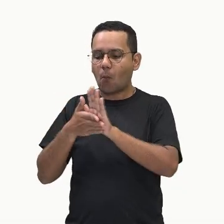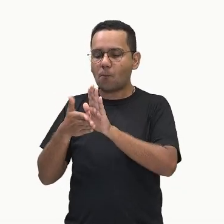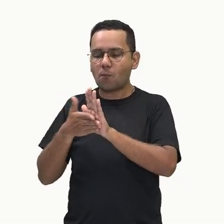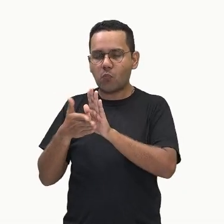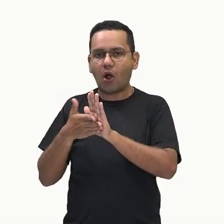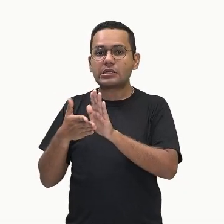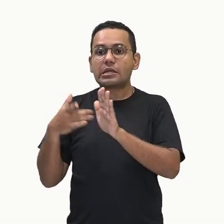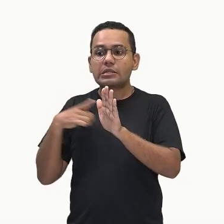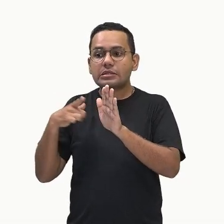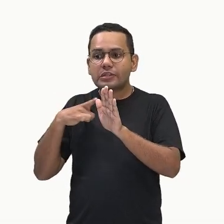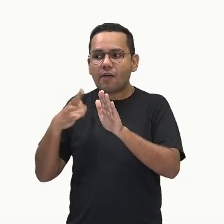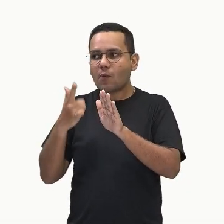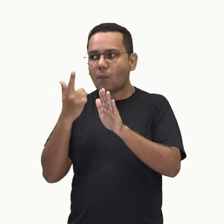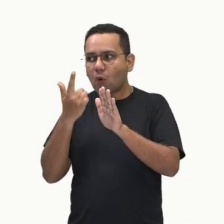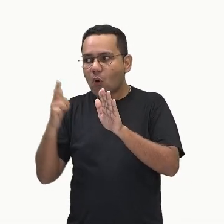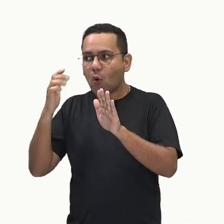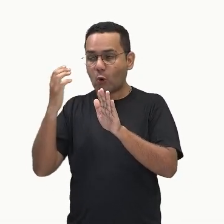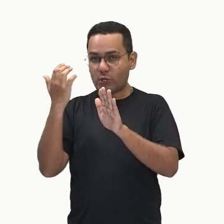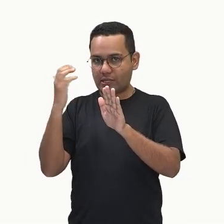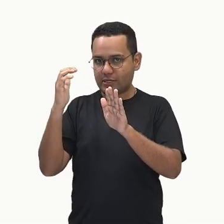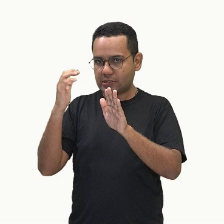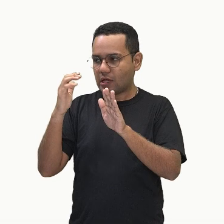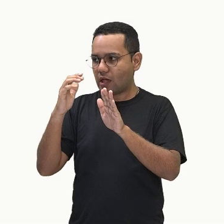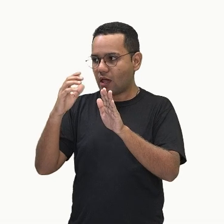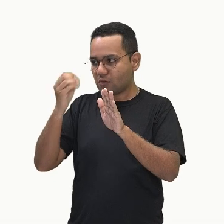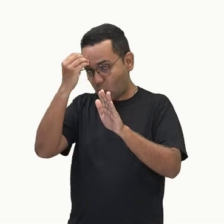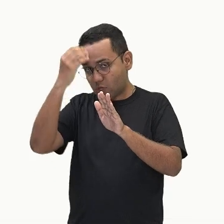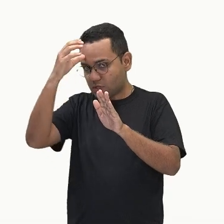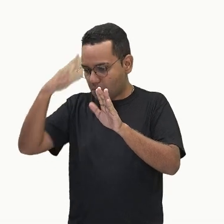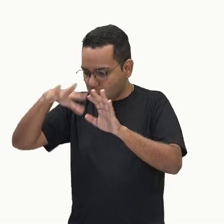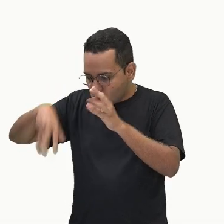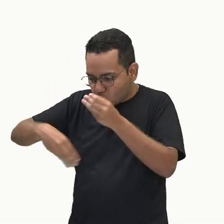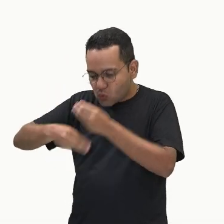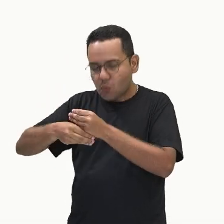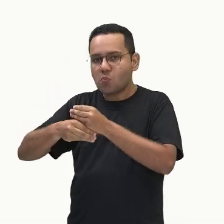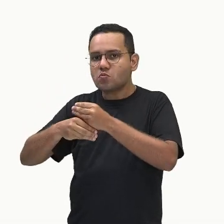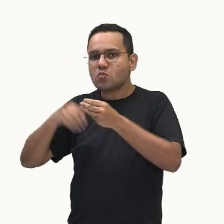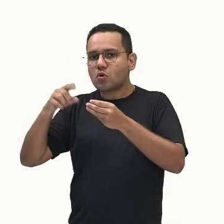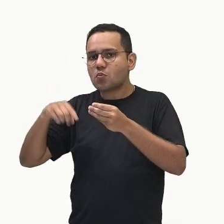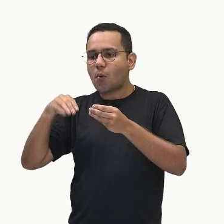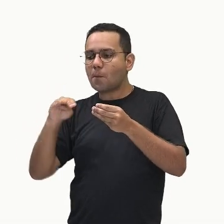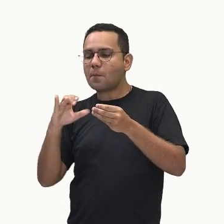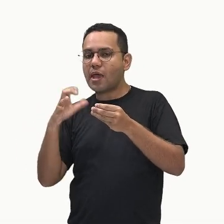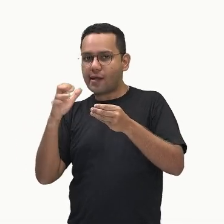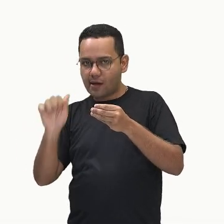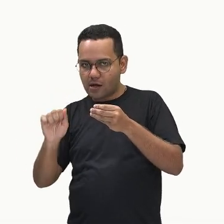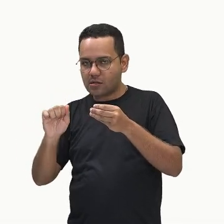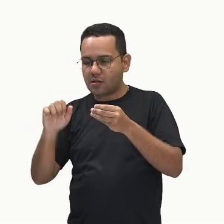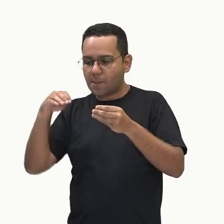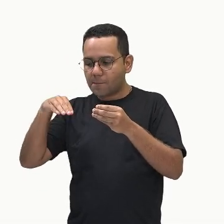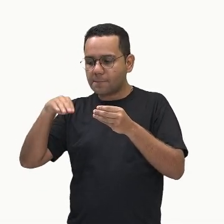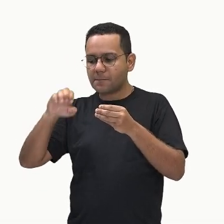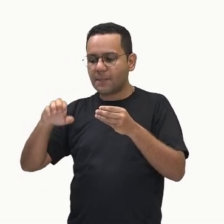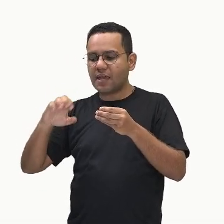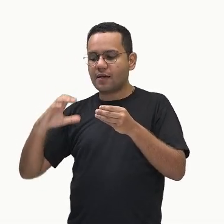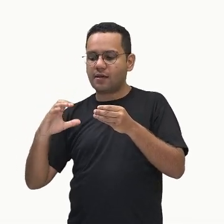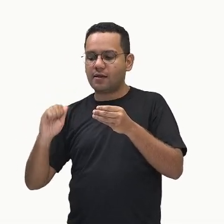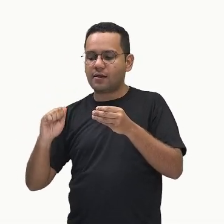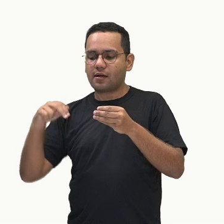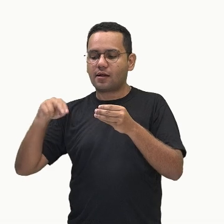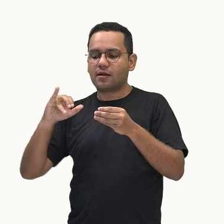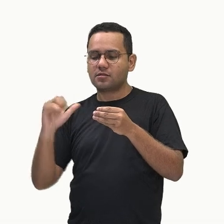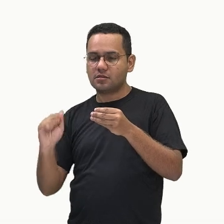esse pesquisador, onde os átomos possuem regiões prováveis de existência, ou seja,